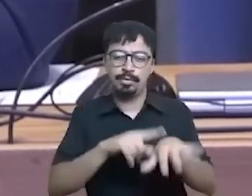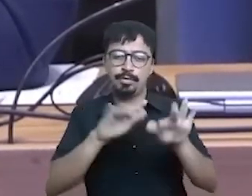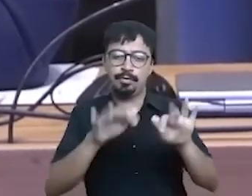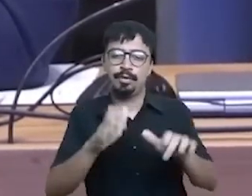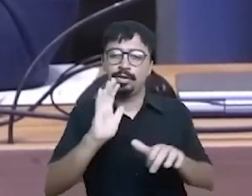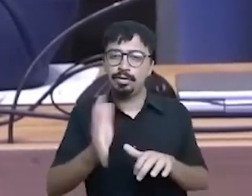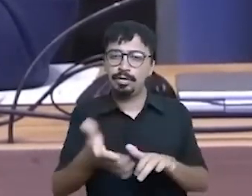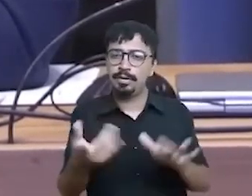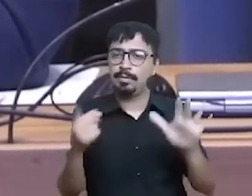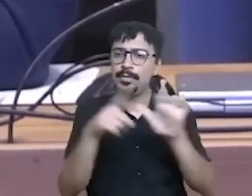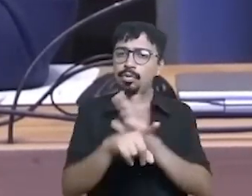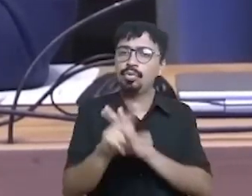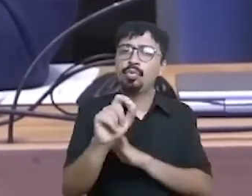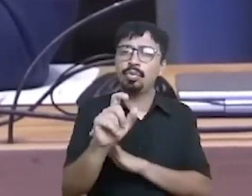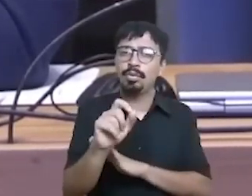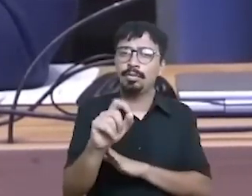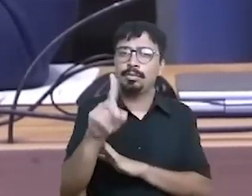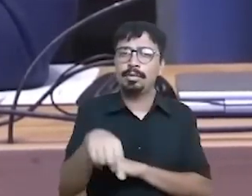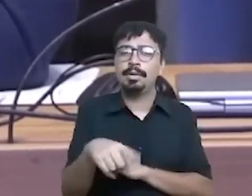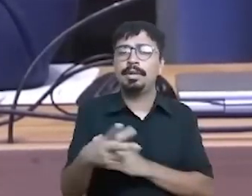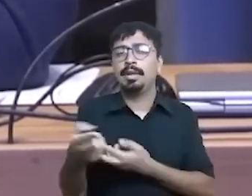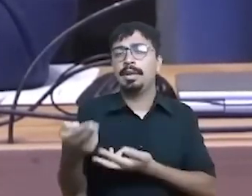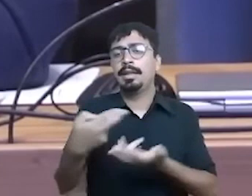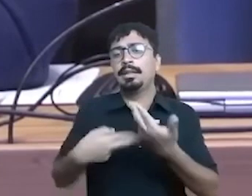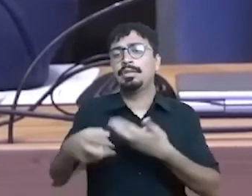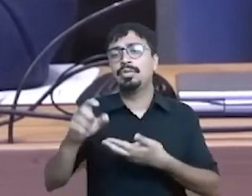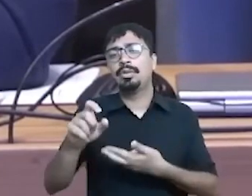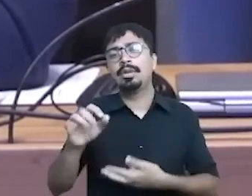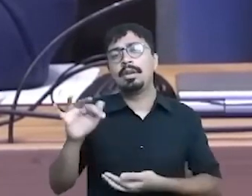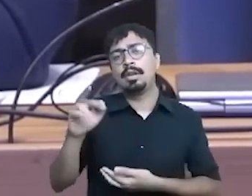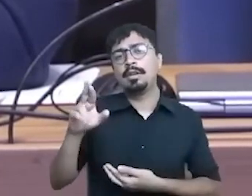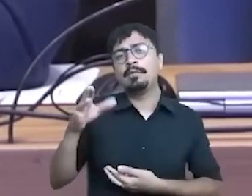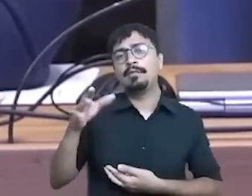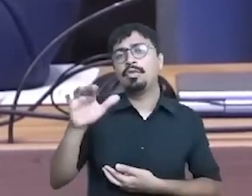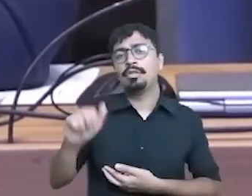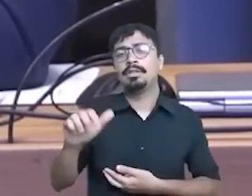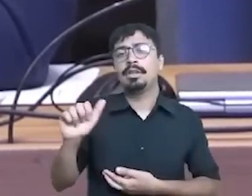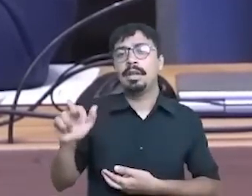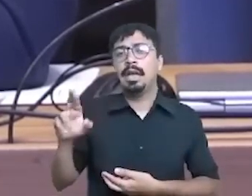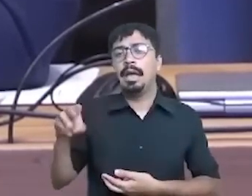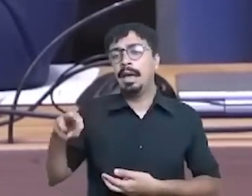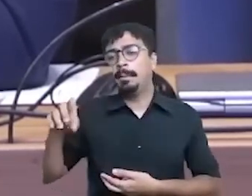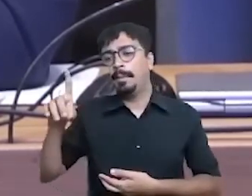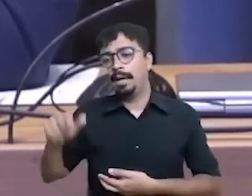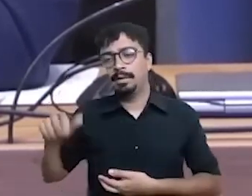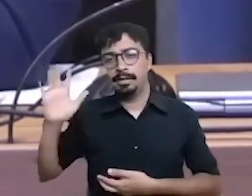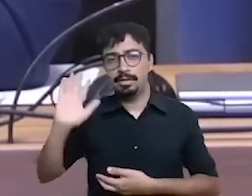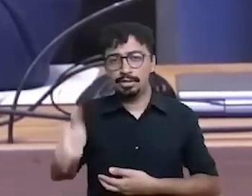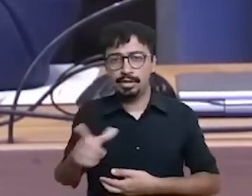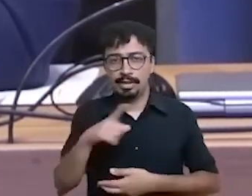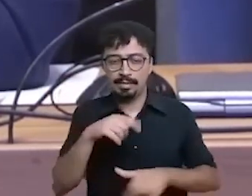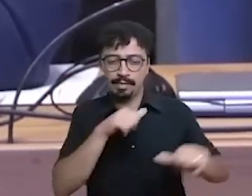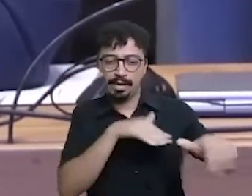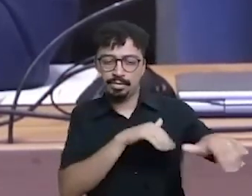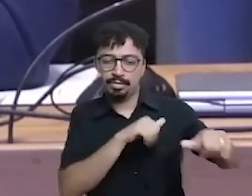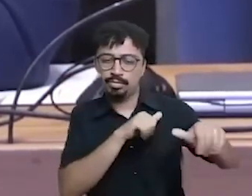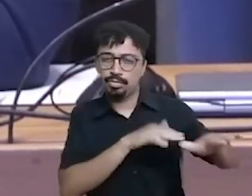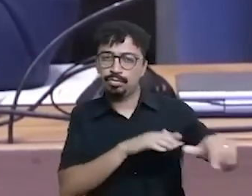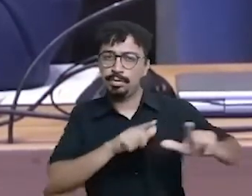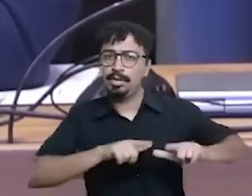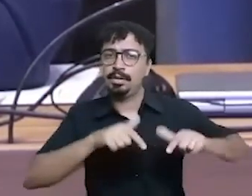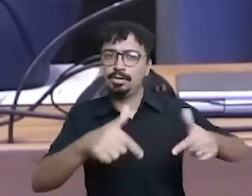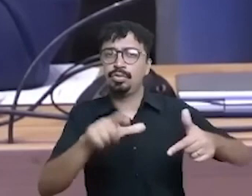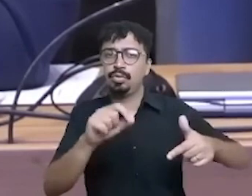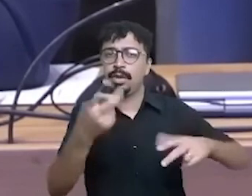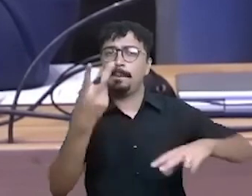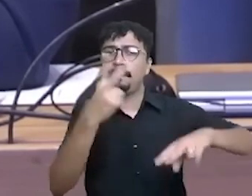Houve alguma obstrução de autoridade do exército brasileiro para a realização de prisões primeiro lá no Palácio do Planalto ou depois